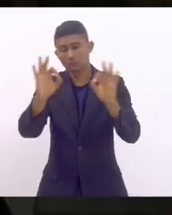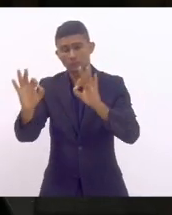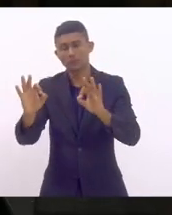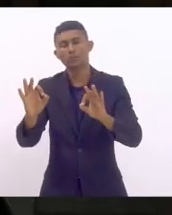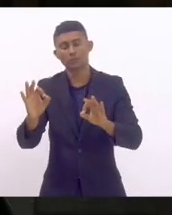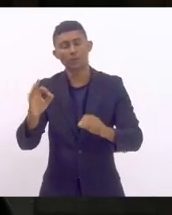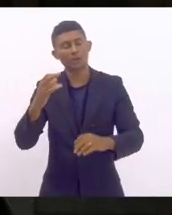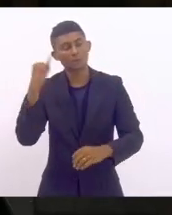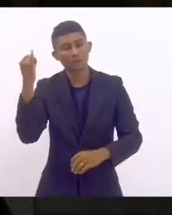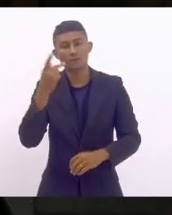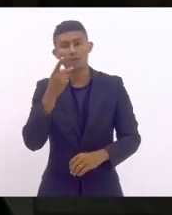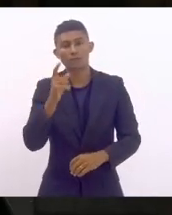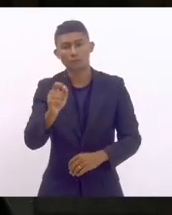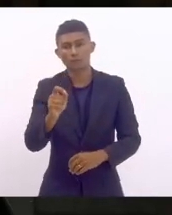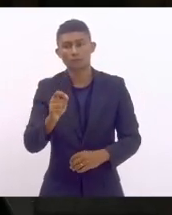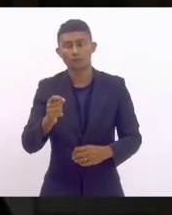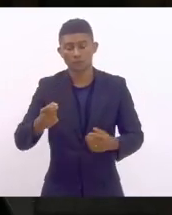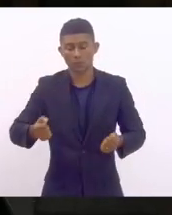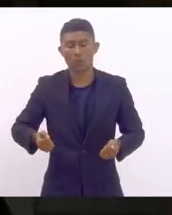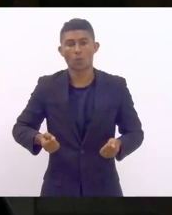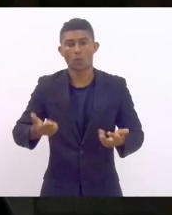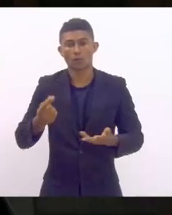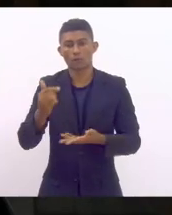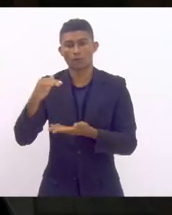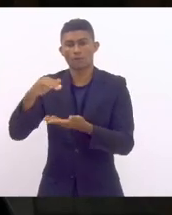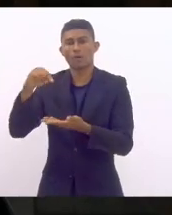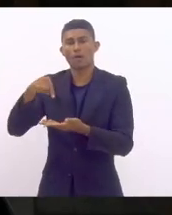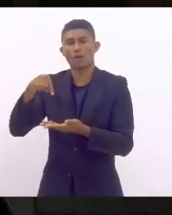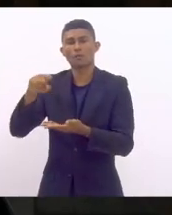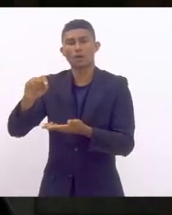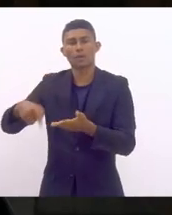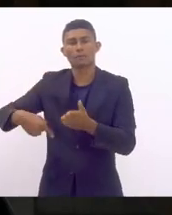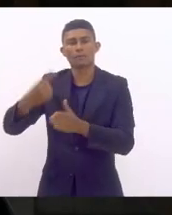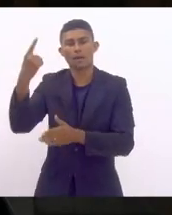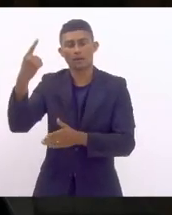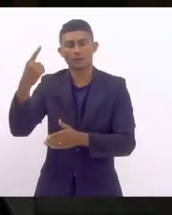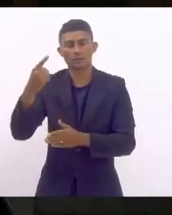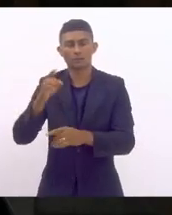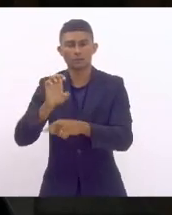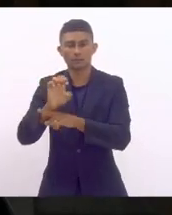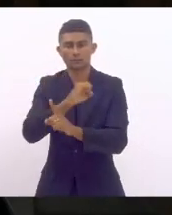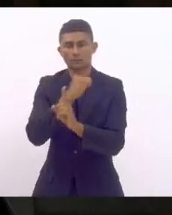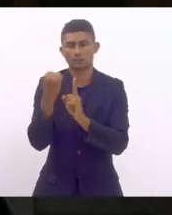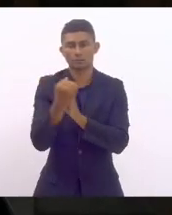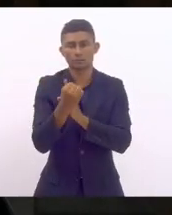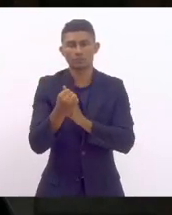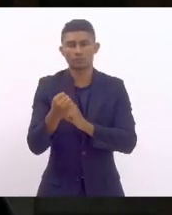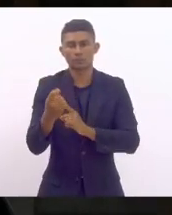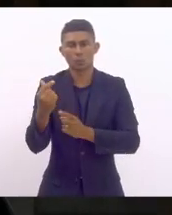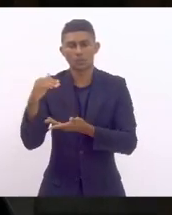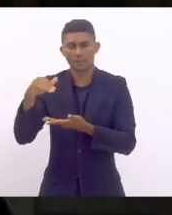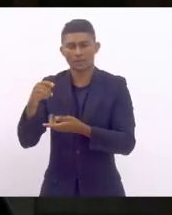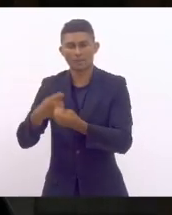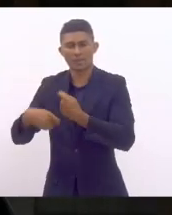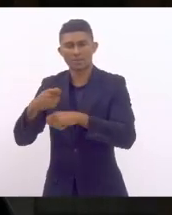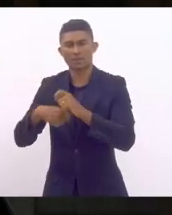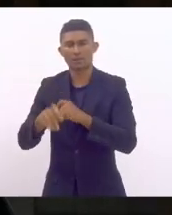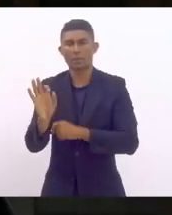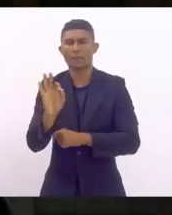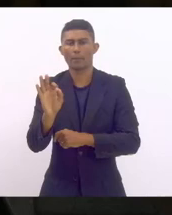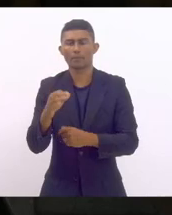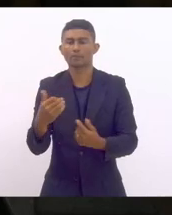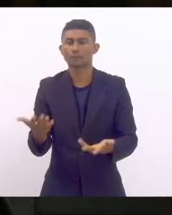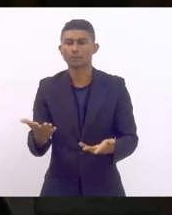Z que afeta apenas um orçamento primário Onde está o estado social o orçamento financeiro não é alcançado O que quer dizer